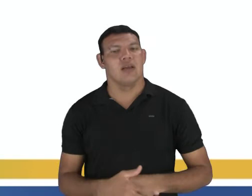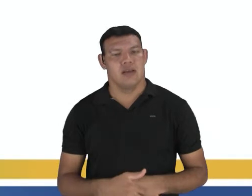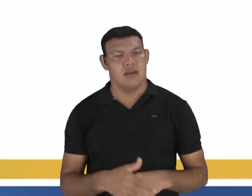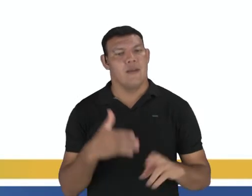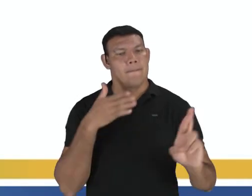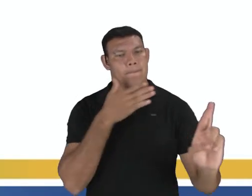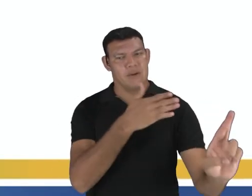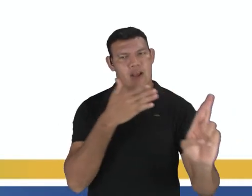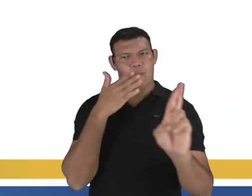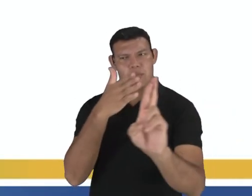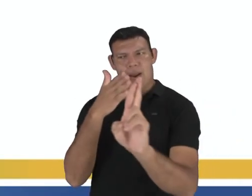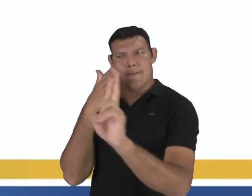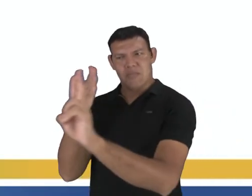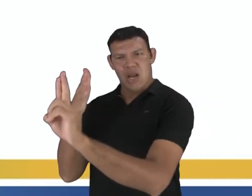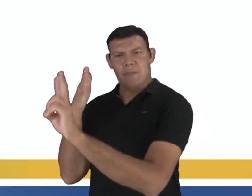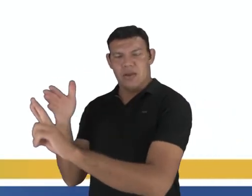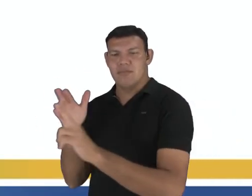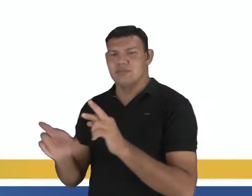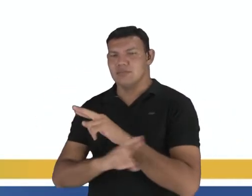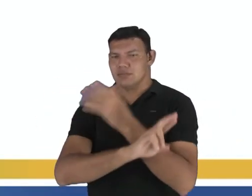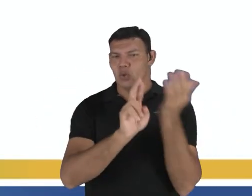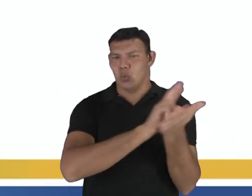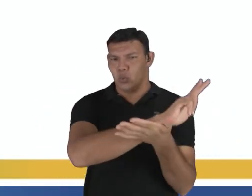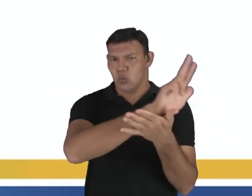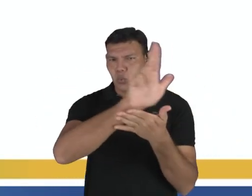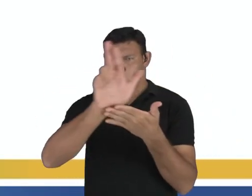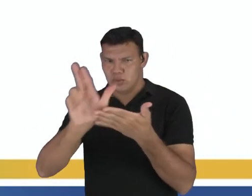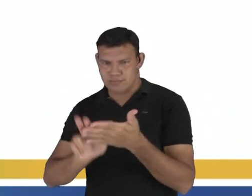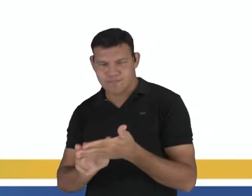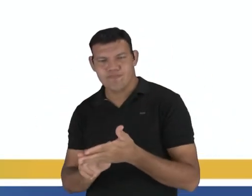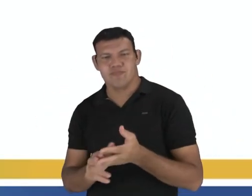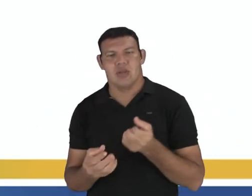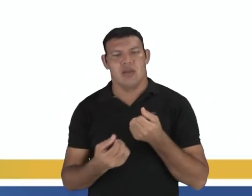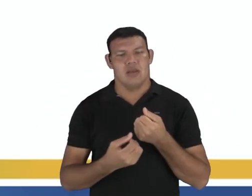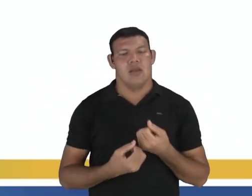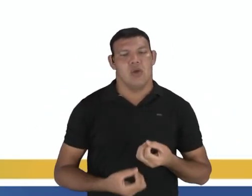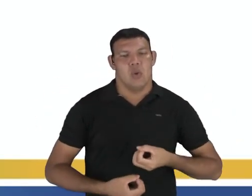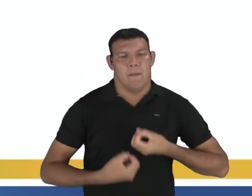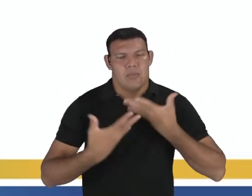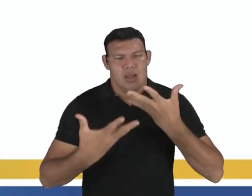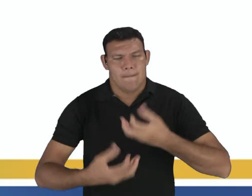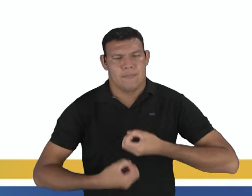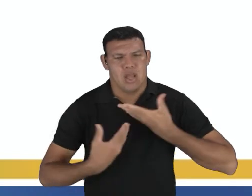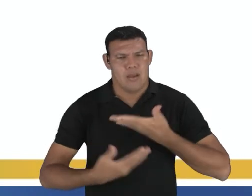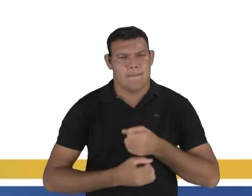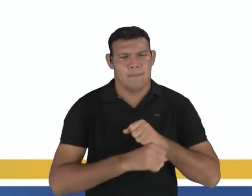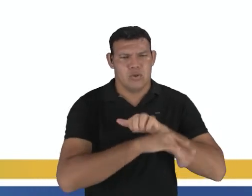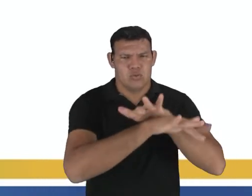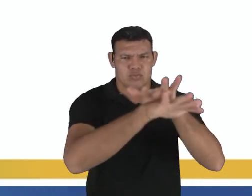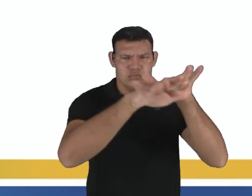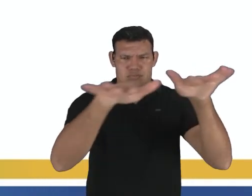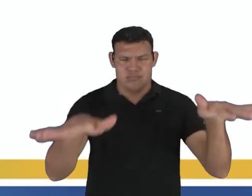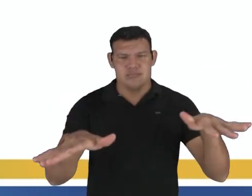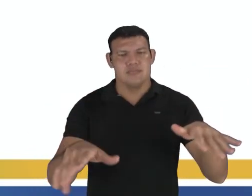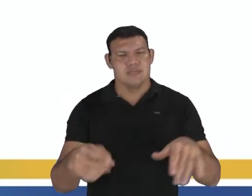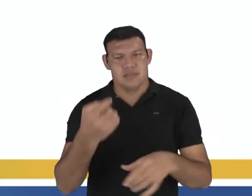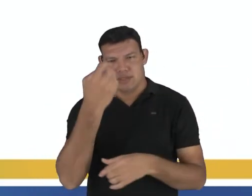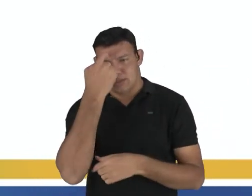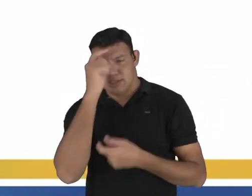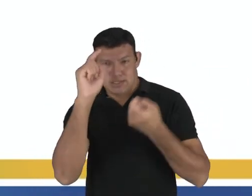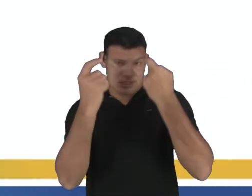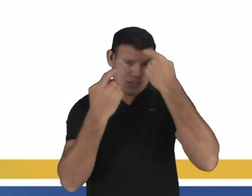tem várias referências. O que importa é a transmissão de sentimentos, ideias